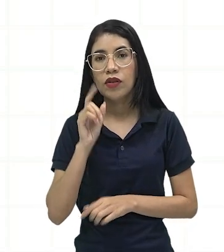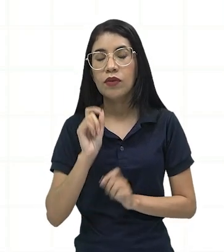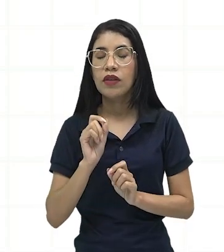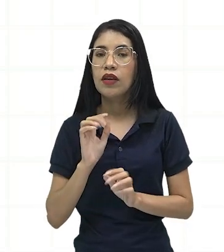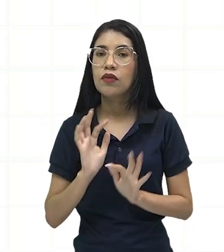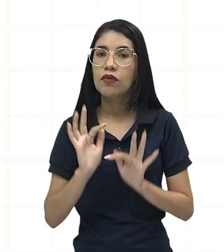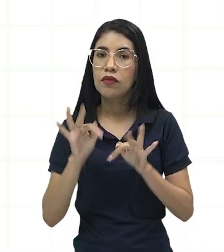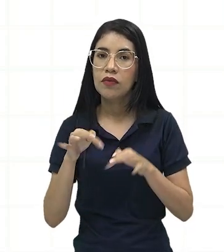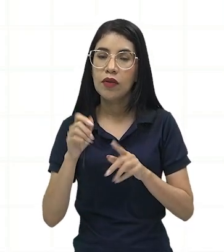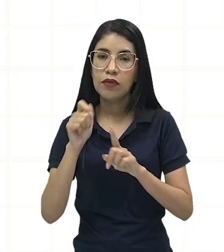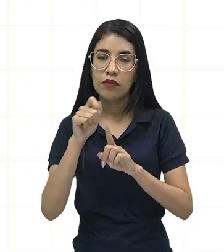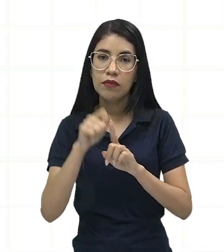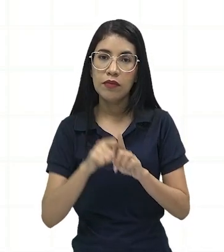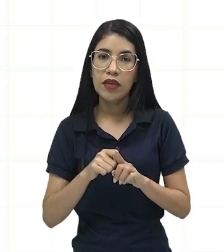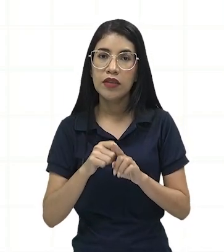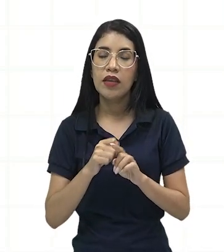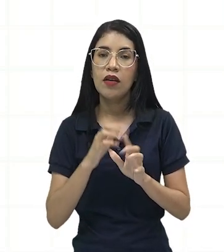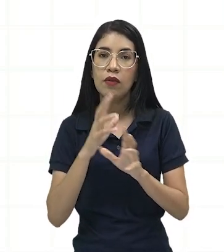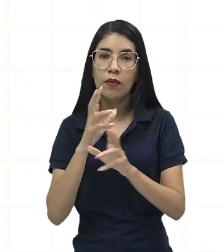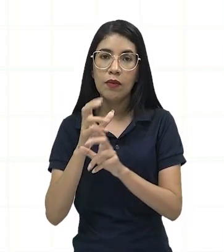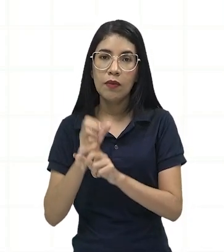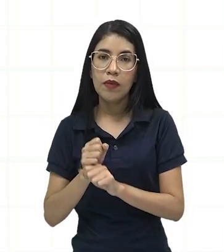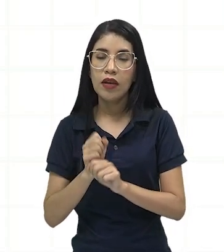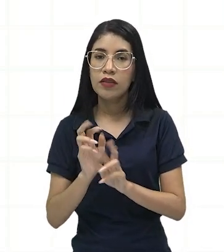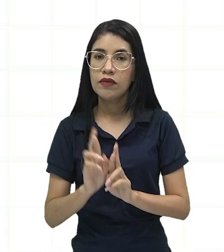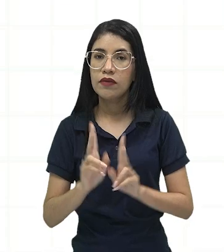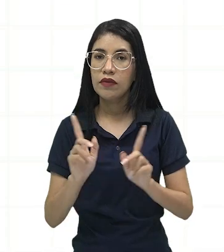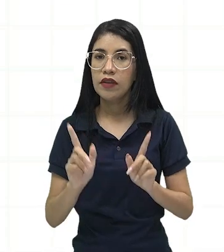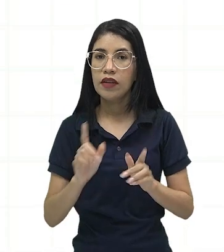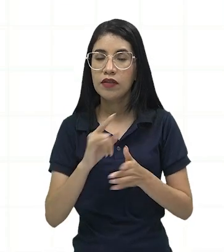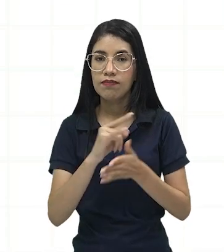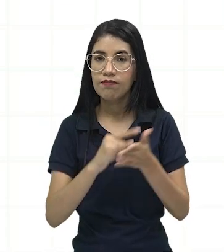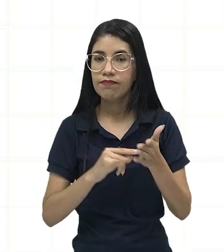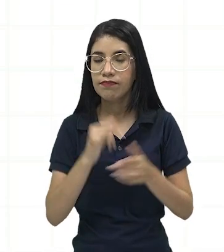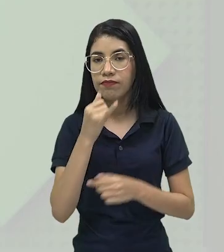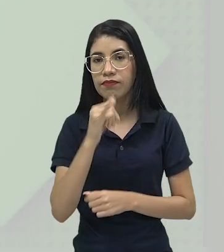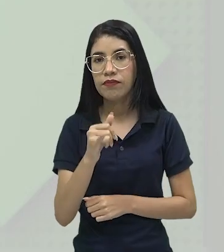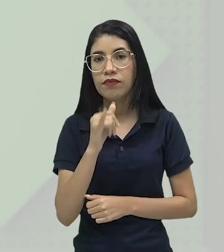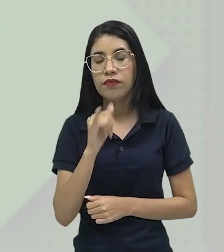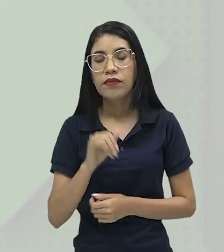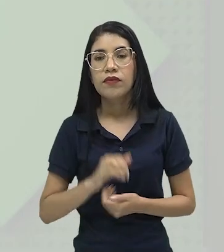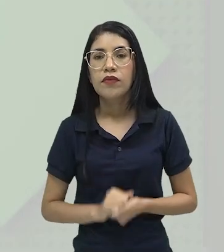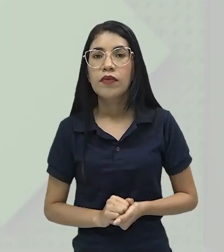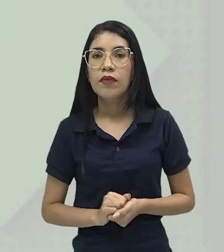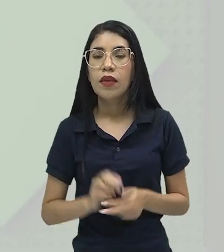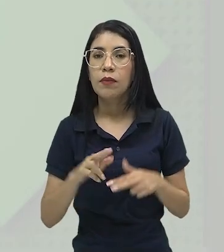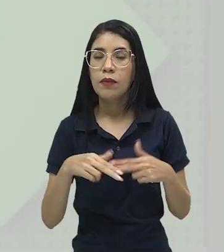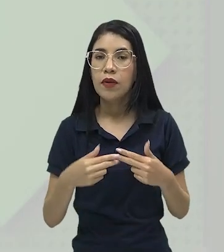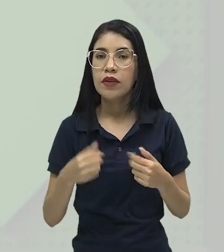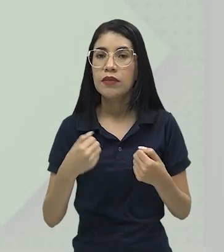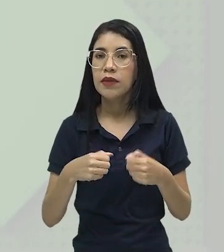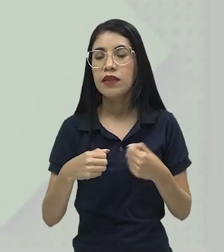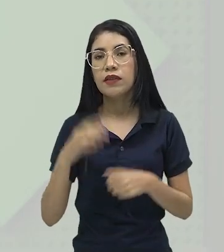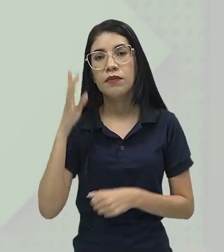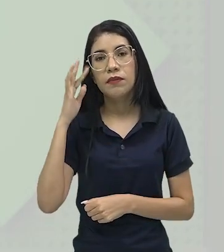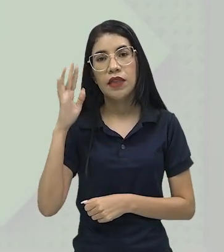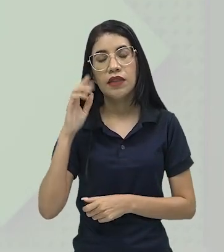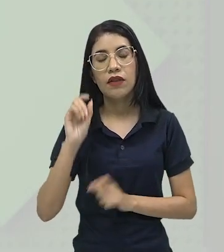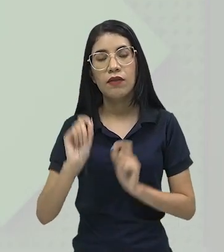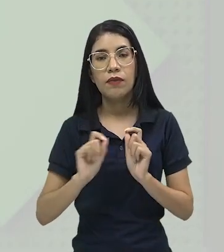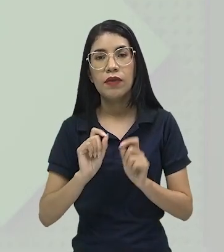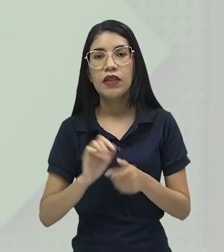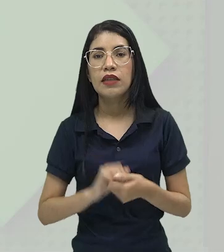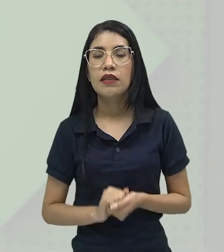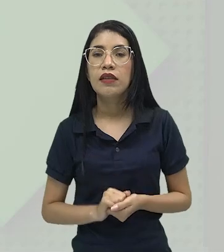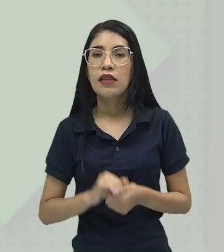vão fazer o total diferença na sua conta de energia elétrica. Então, por isso você precisa pensar muito bem se